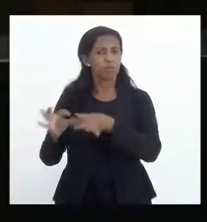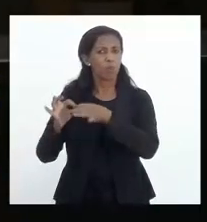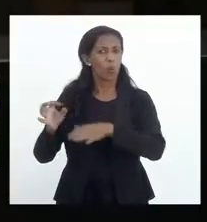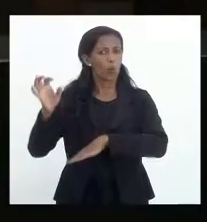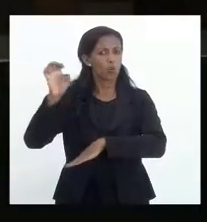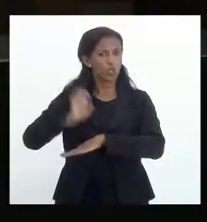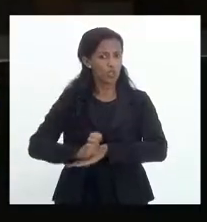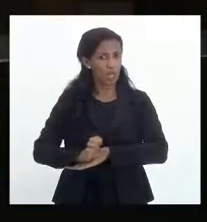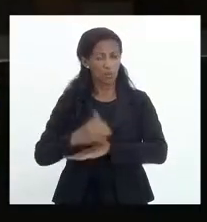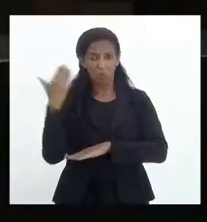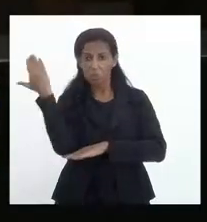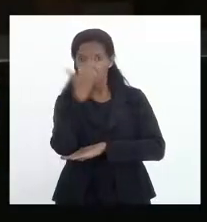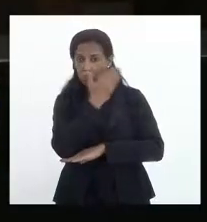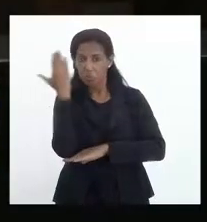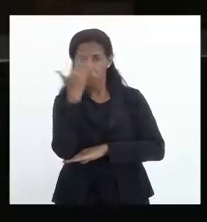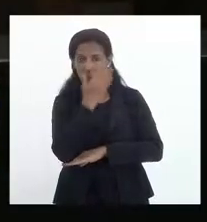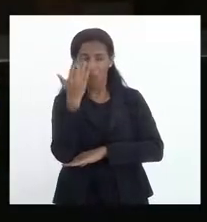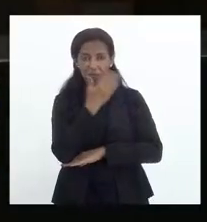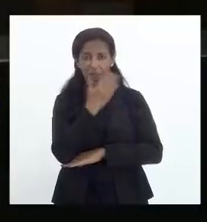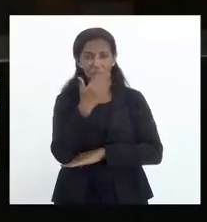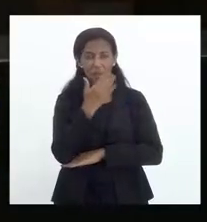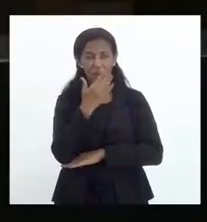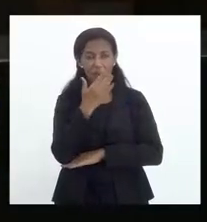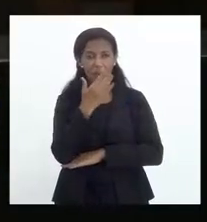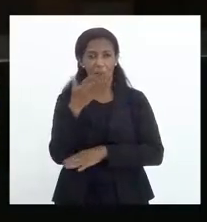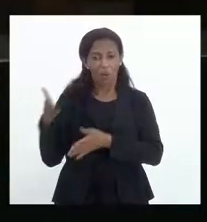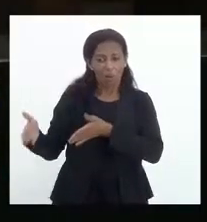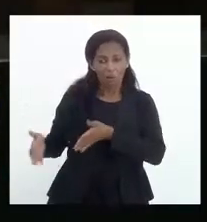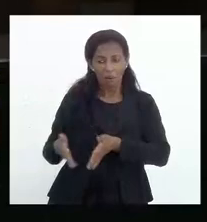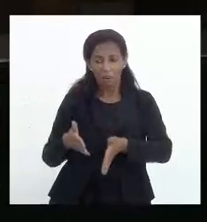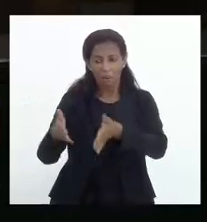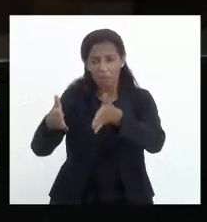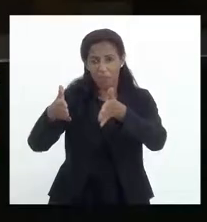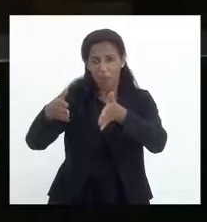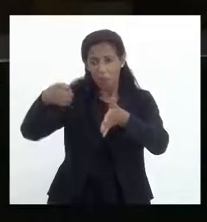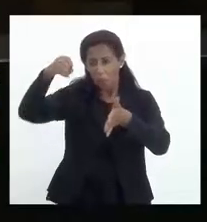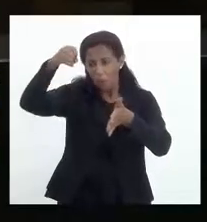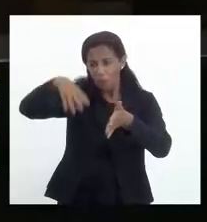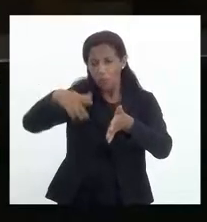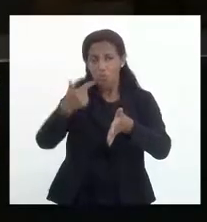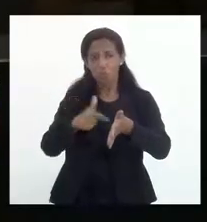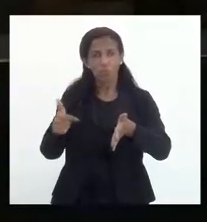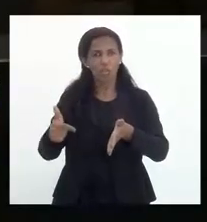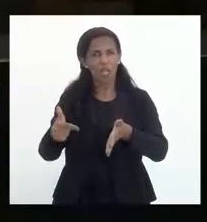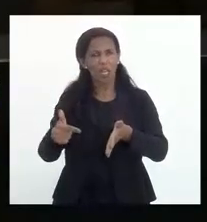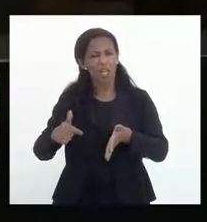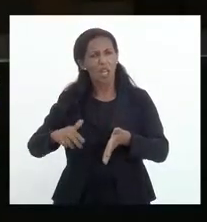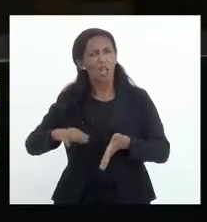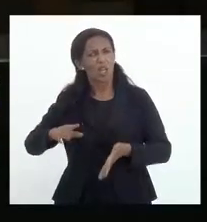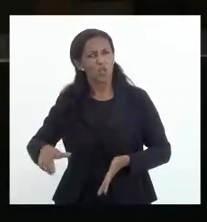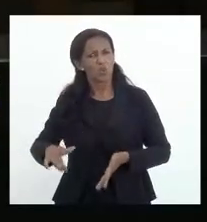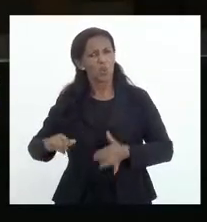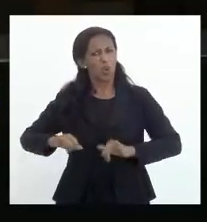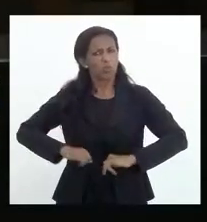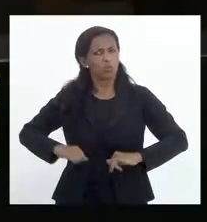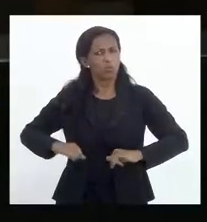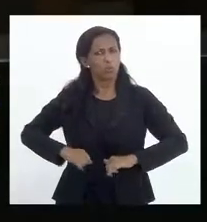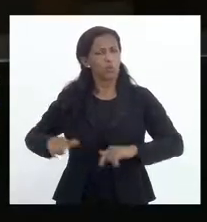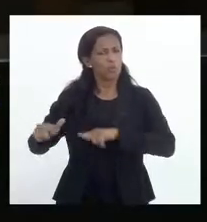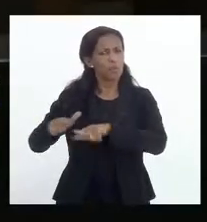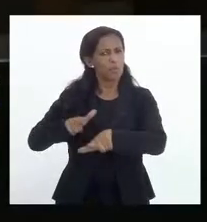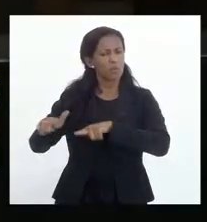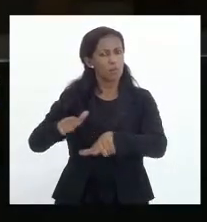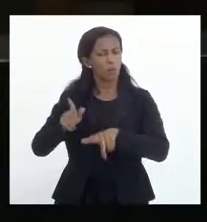não estamos vendo luz no final desse túnel, a não ser com arroxo aos trabalhadores e a toda